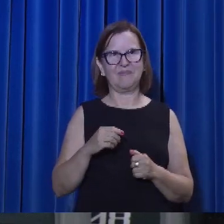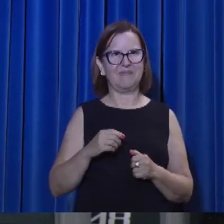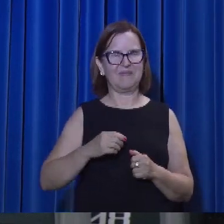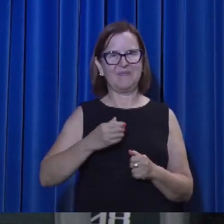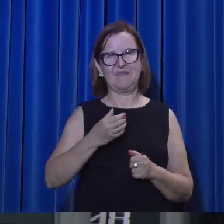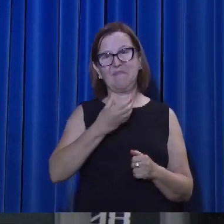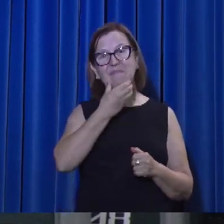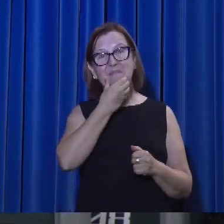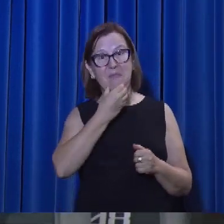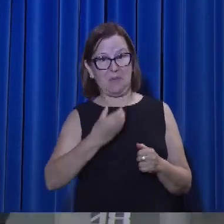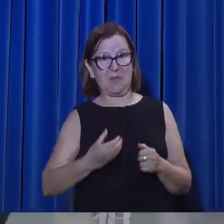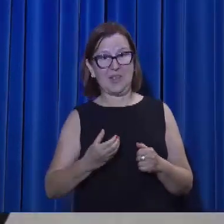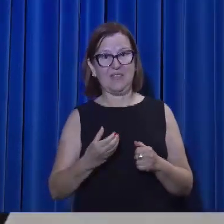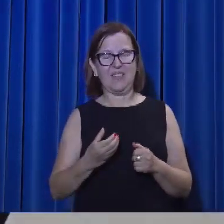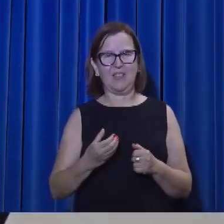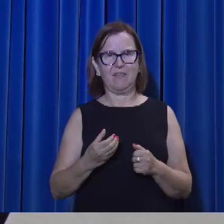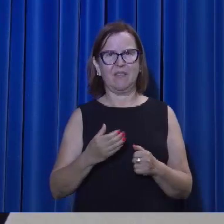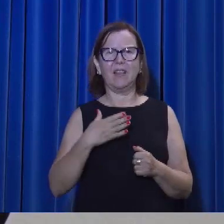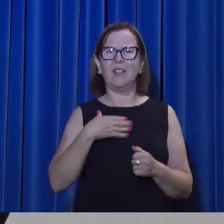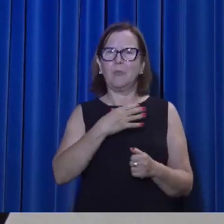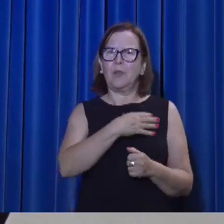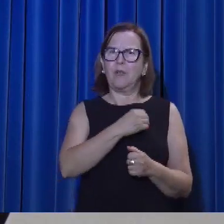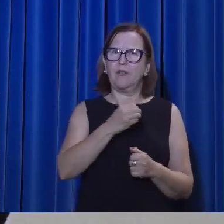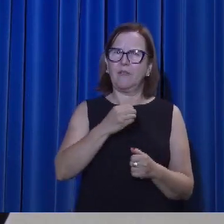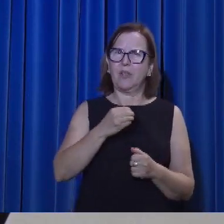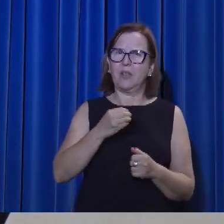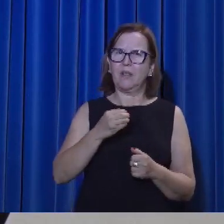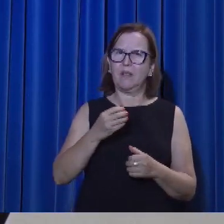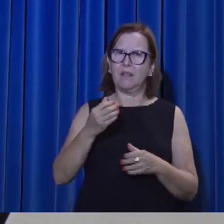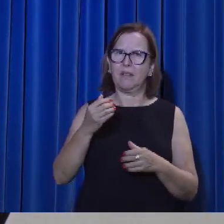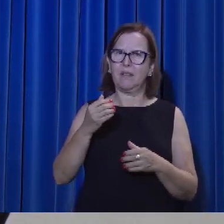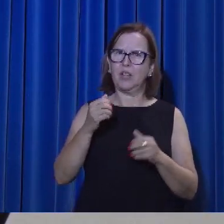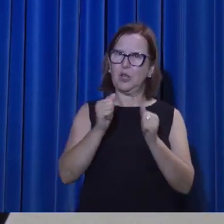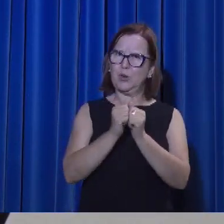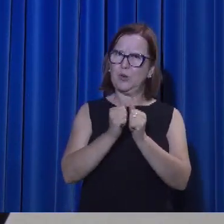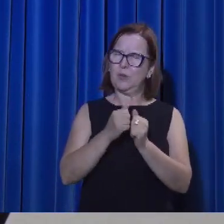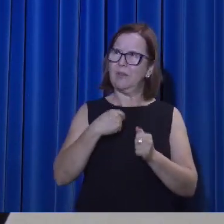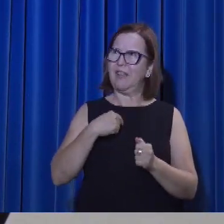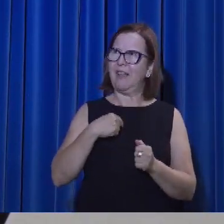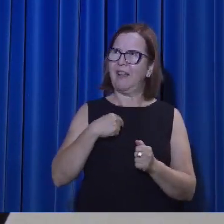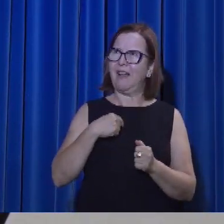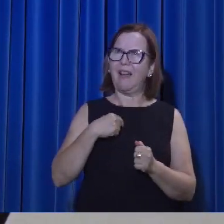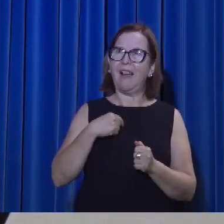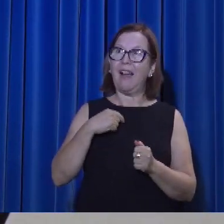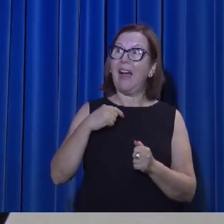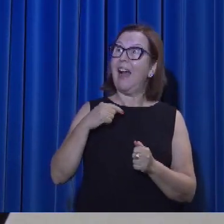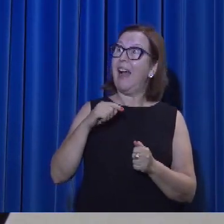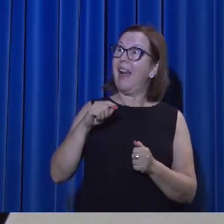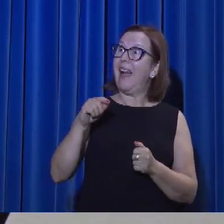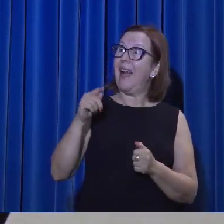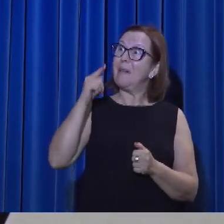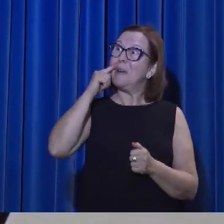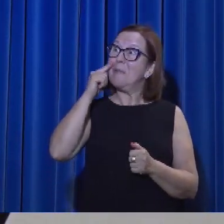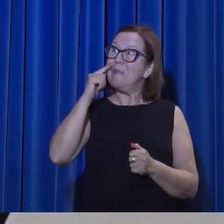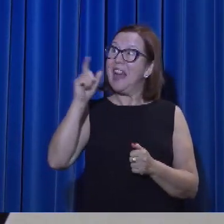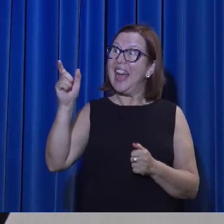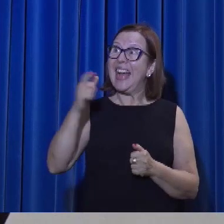filho, que mal sabia falar, estava no carro junto comigo, e ele falou: "Ó, papai, Natal."